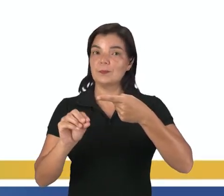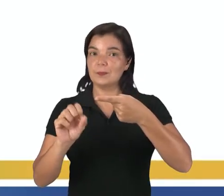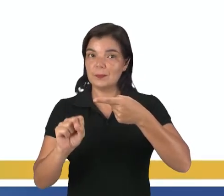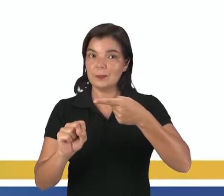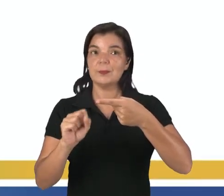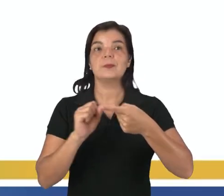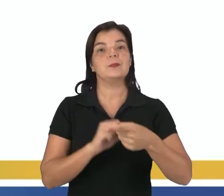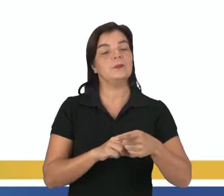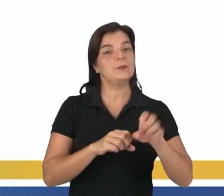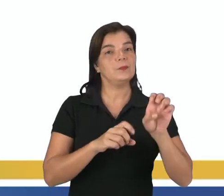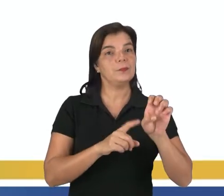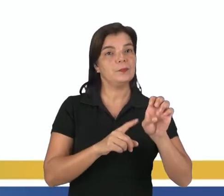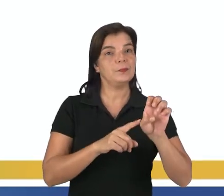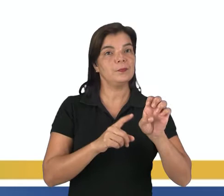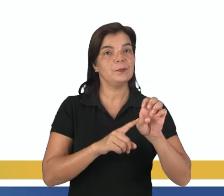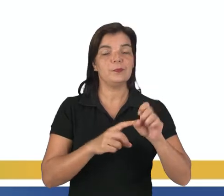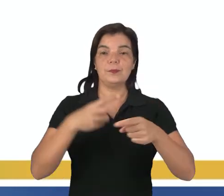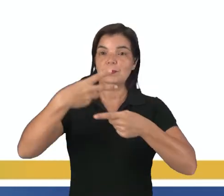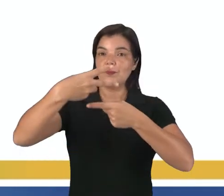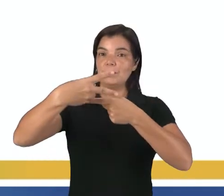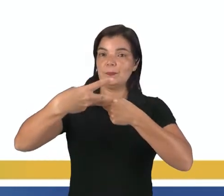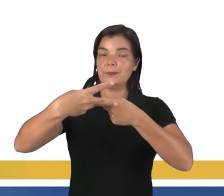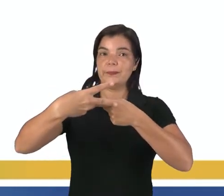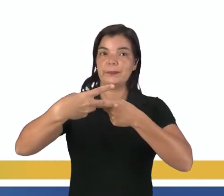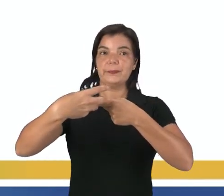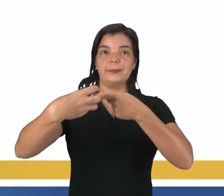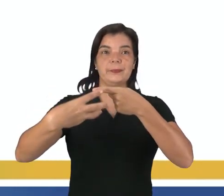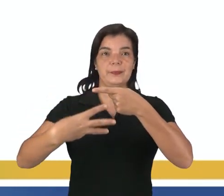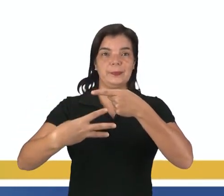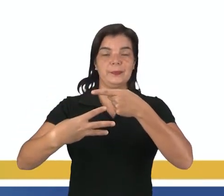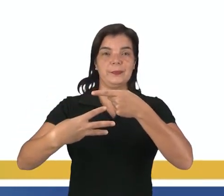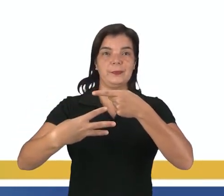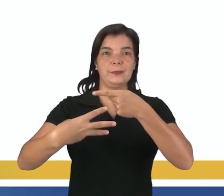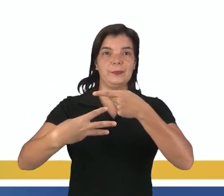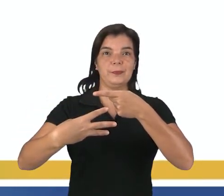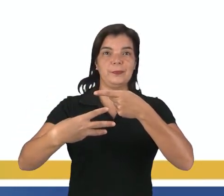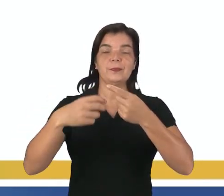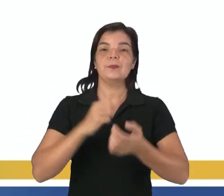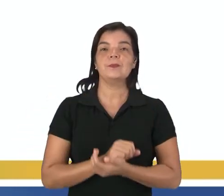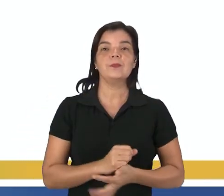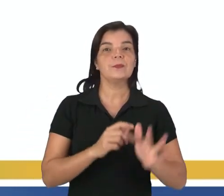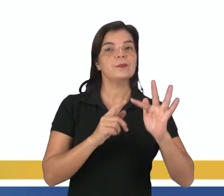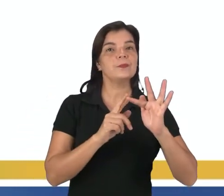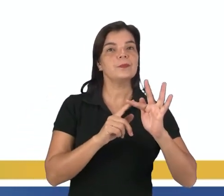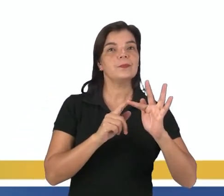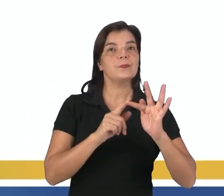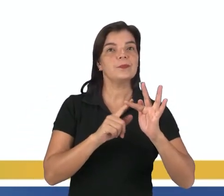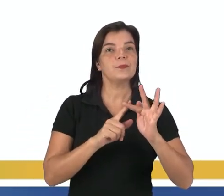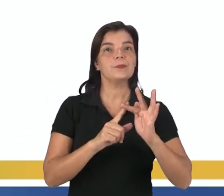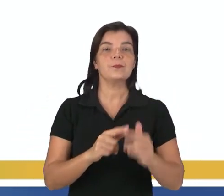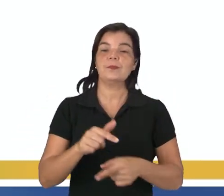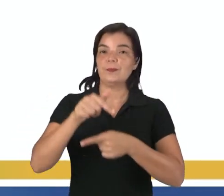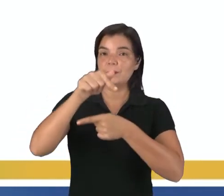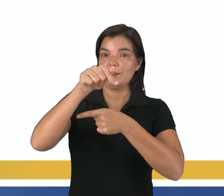1/15avos. Letra E, lemos 2/3. Letra F,